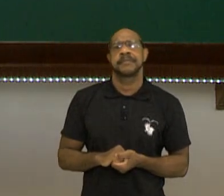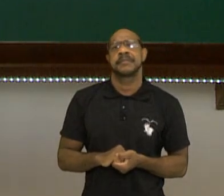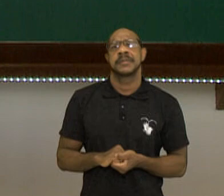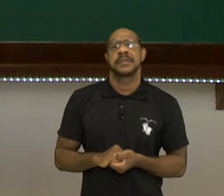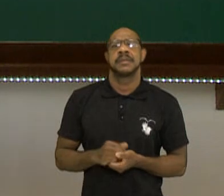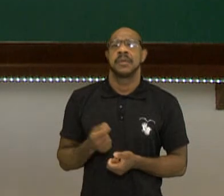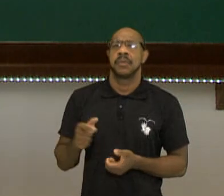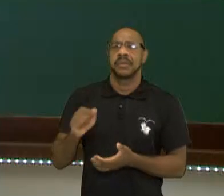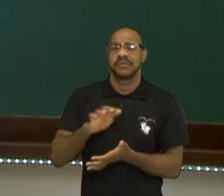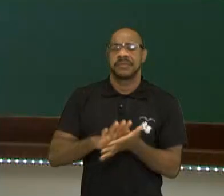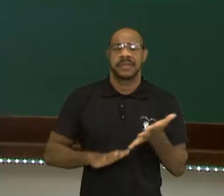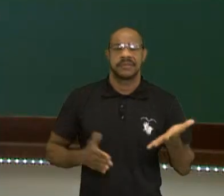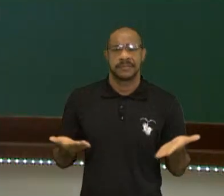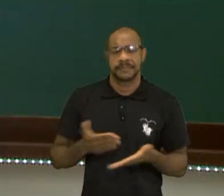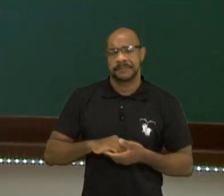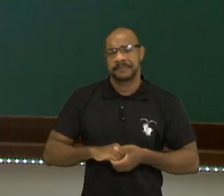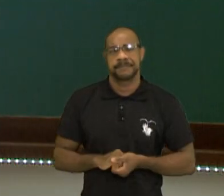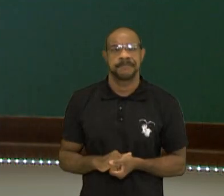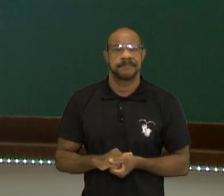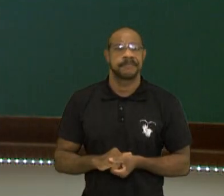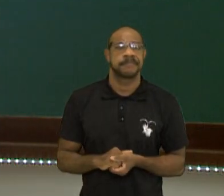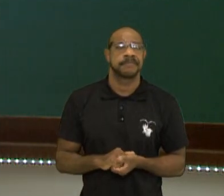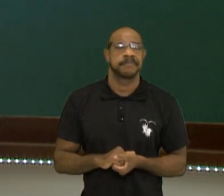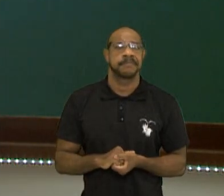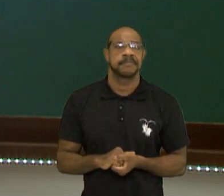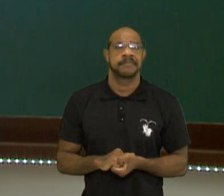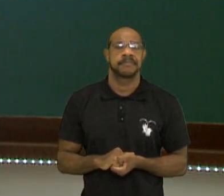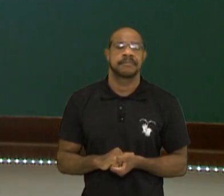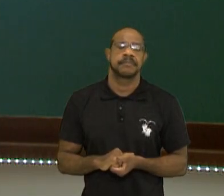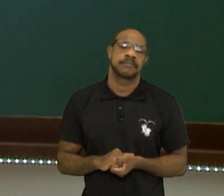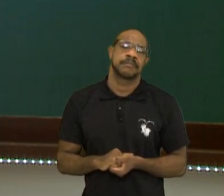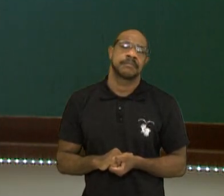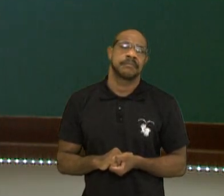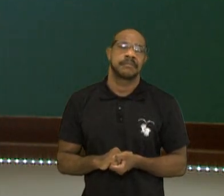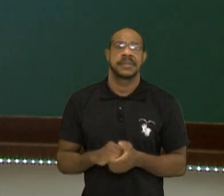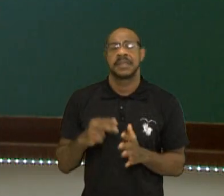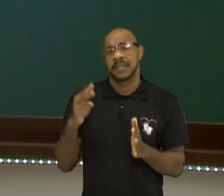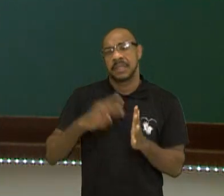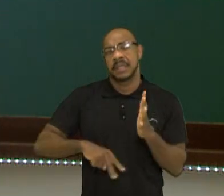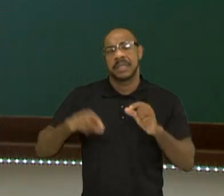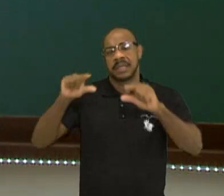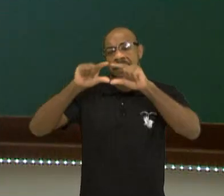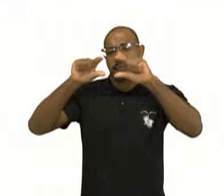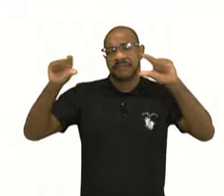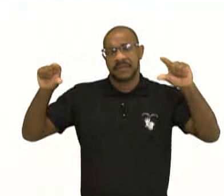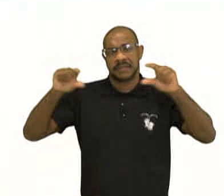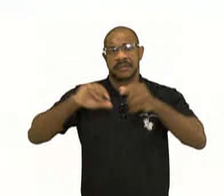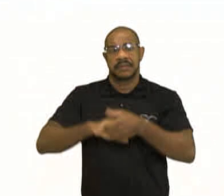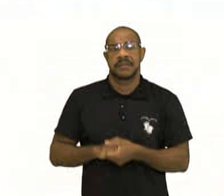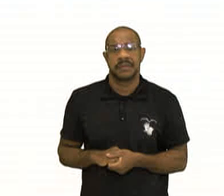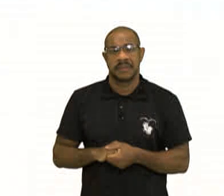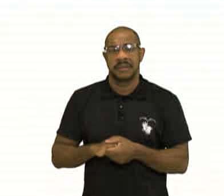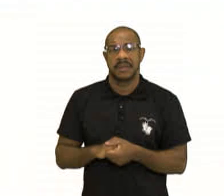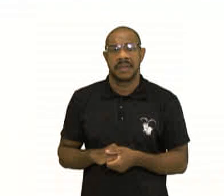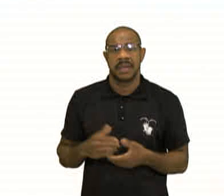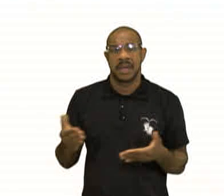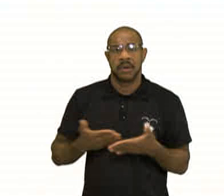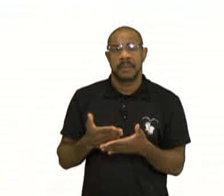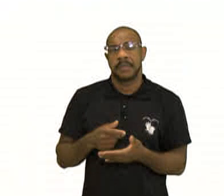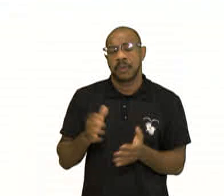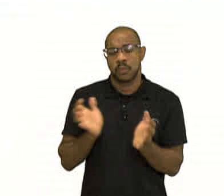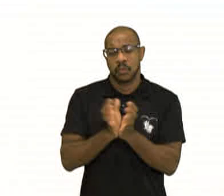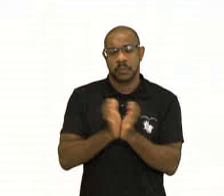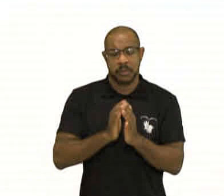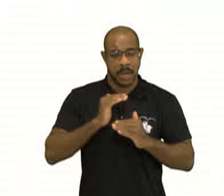Vamos a mais uma atividade? Atividade 2. Leia a frase. Para os